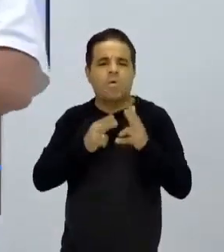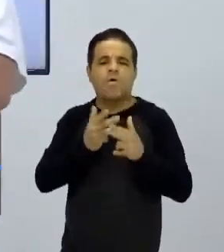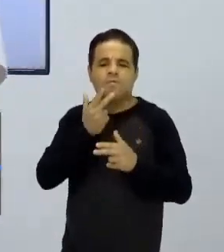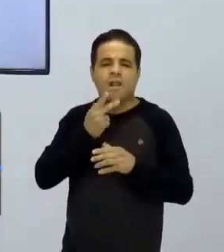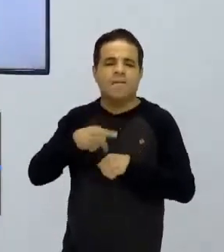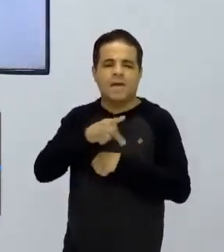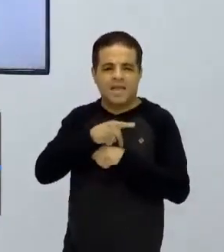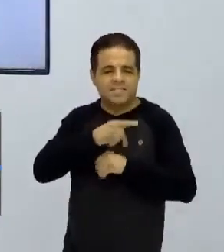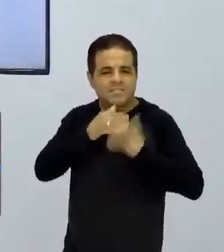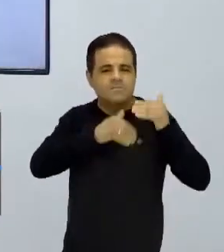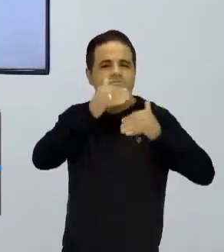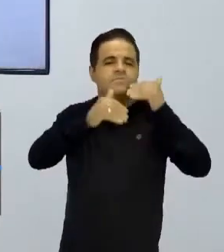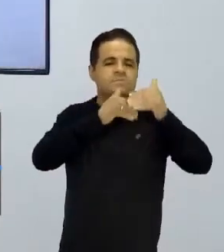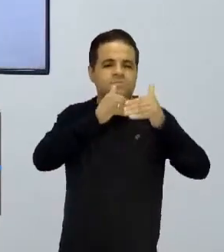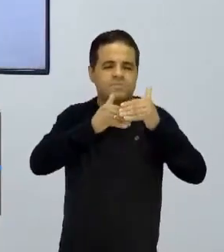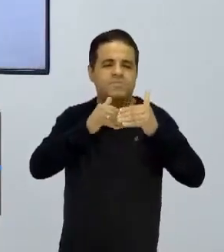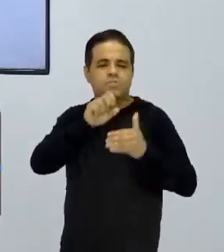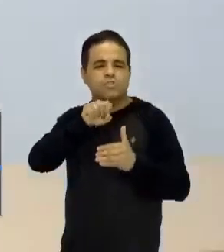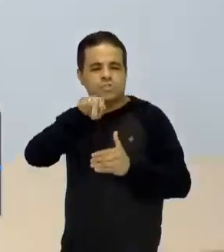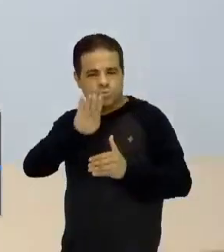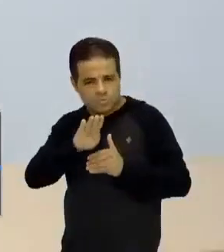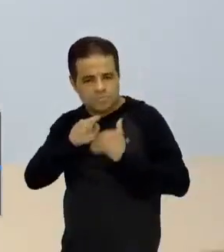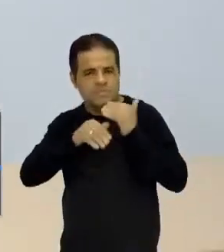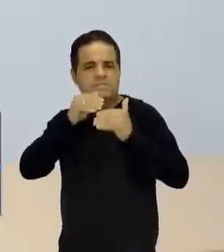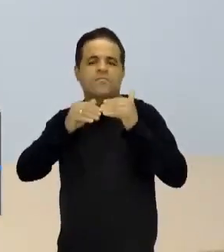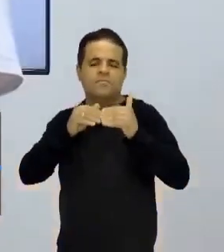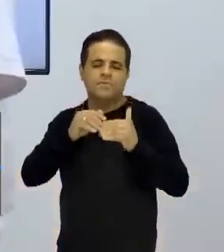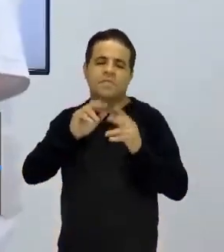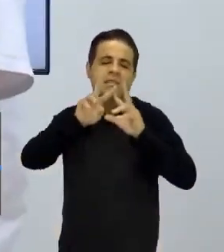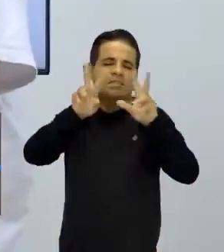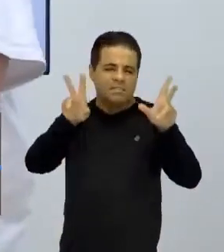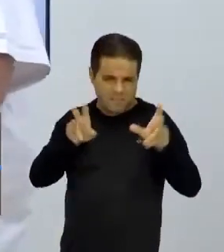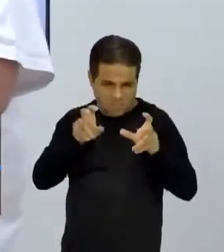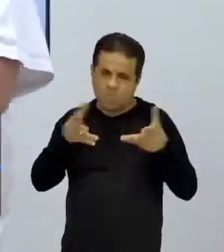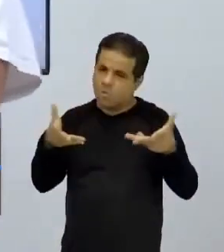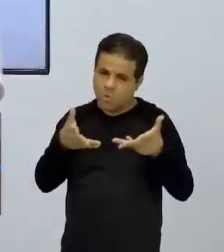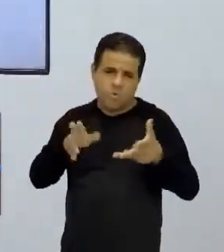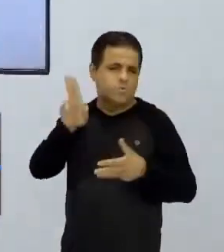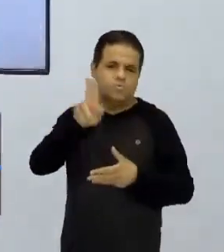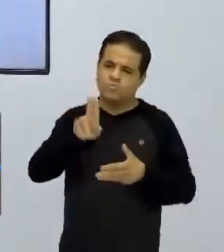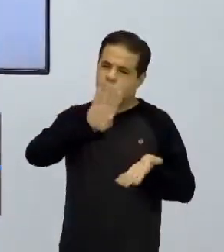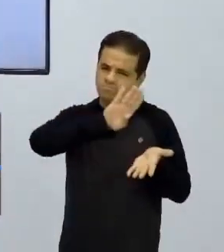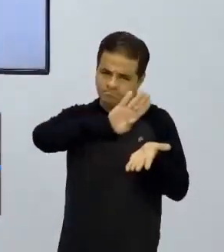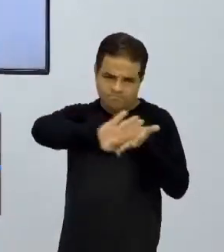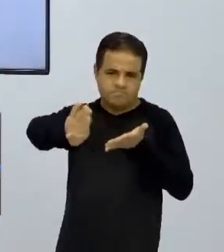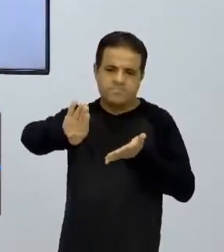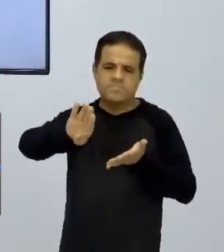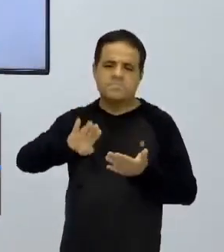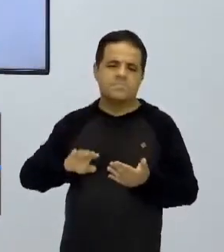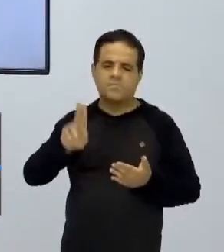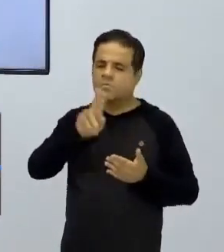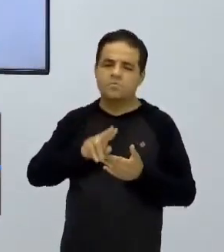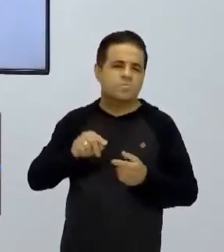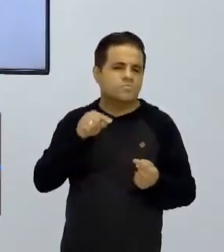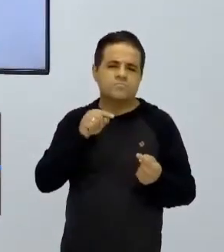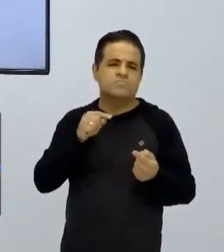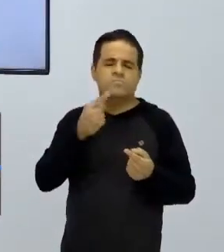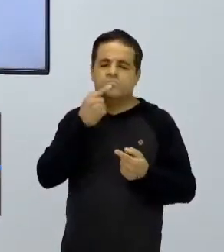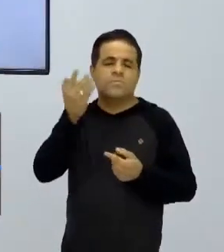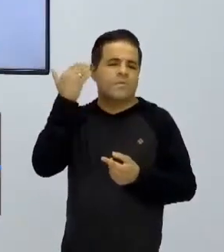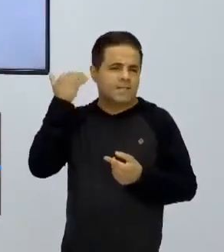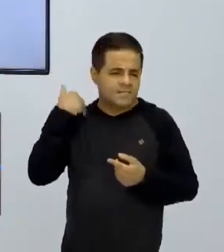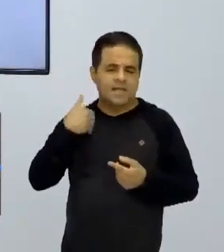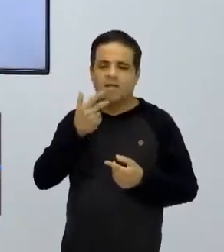falava lá país desenvolvido, país subdesenvolvido, né, muitos termos aí que hoje, né, não se tem, né, nem noção aí do que